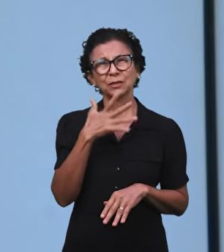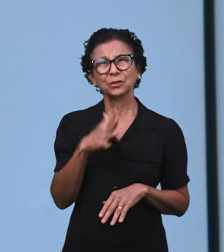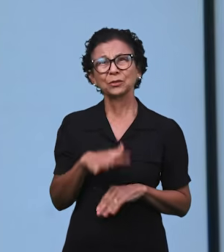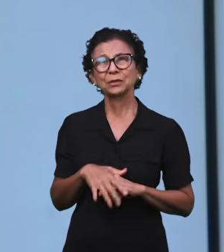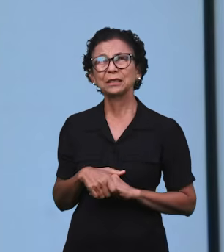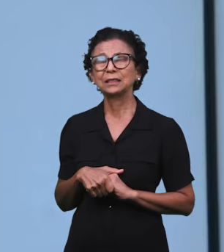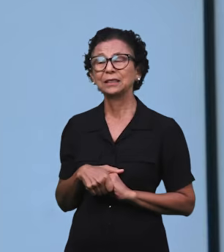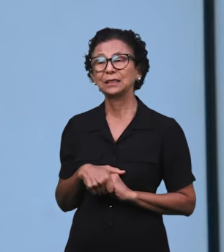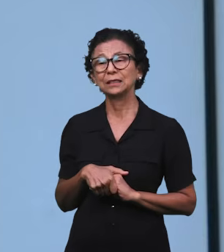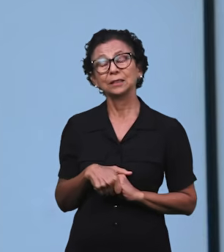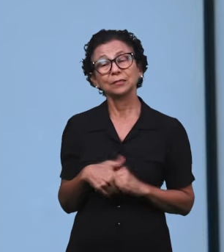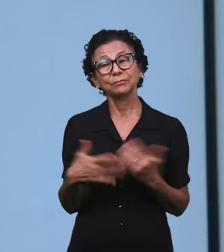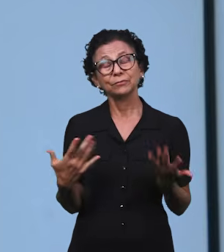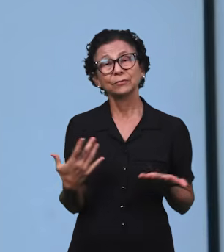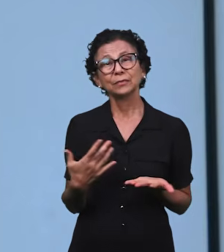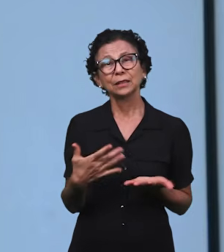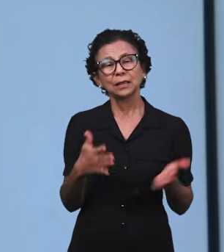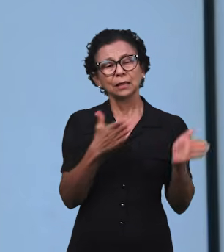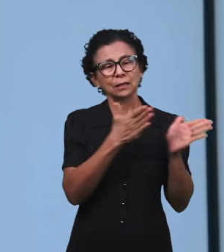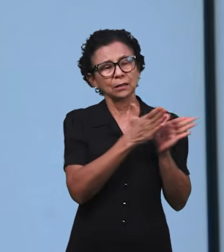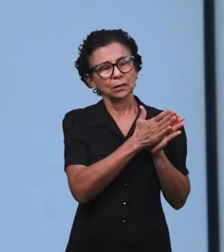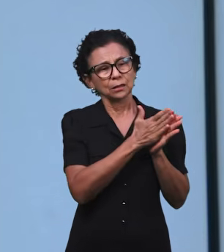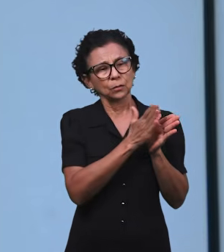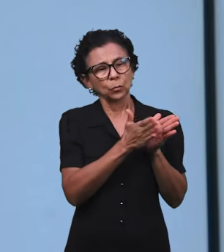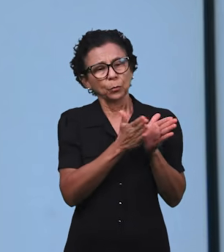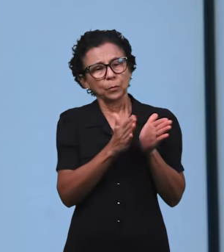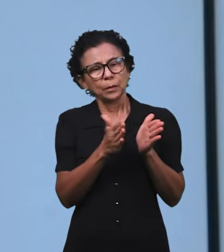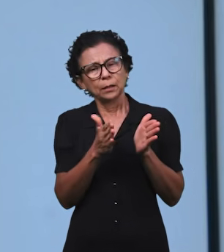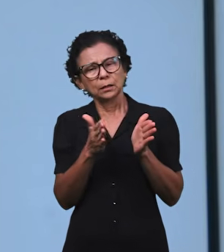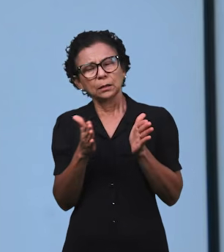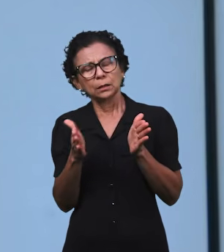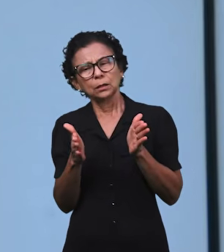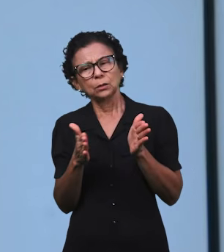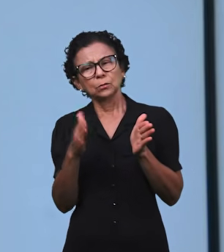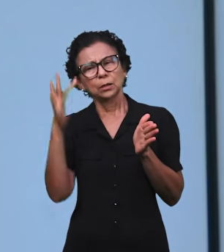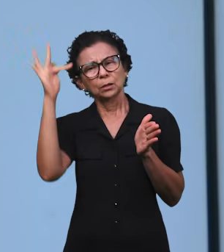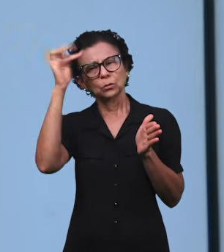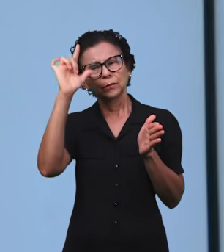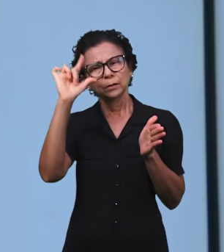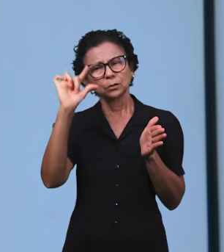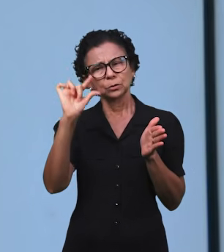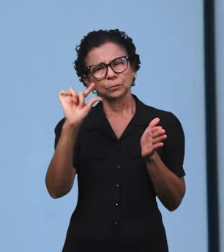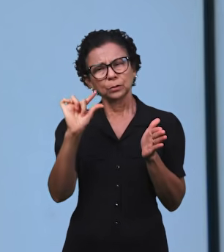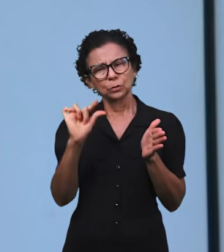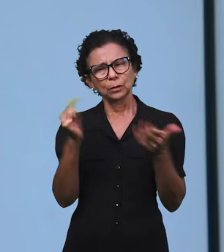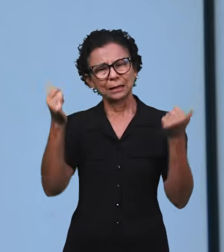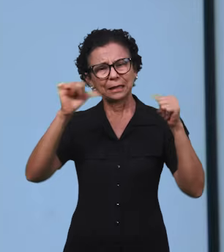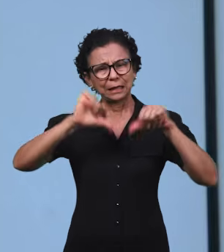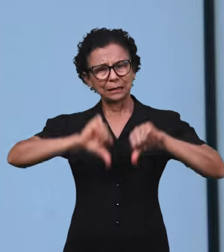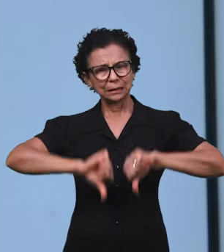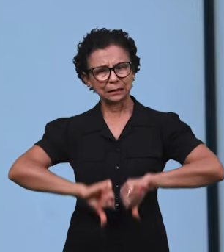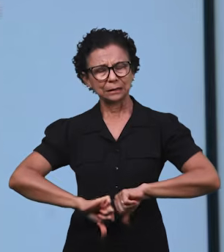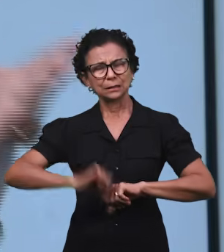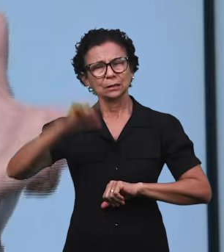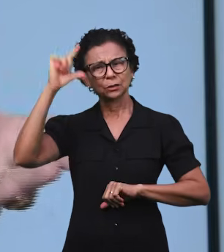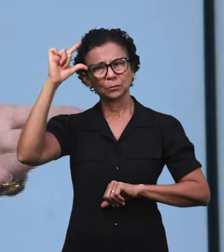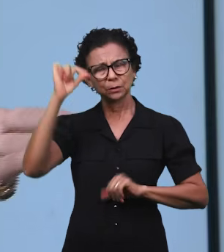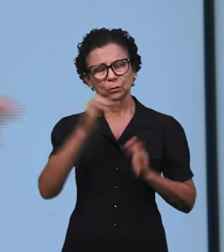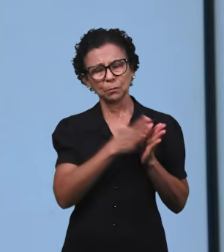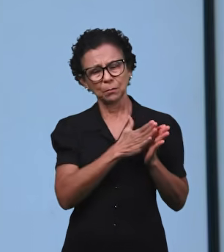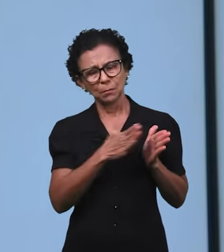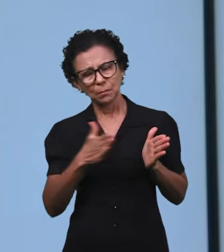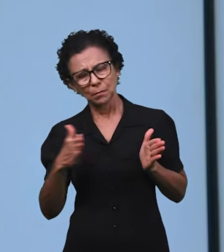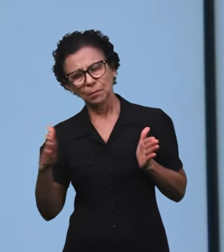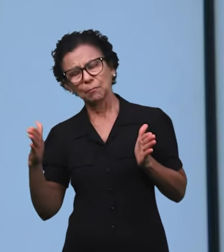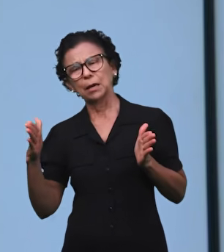vão diminuir ao longo do tempo a intensidade da dor e as crises. Então, elas vão ficando mais